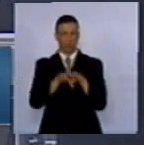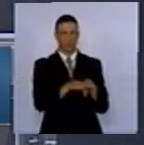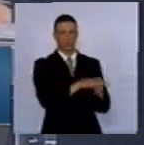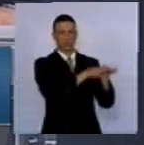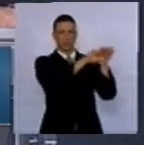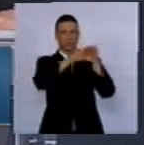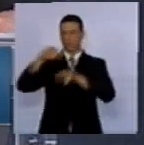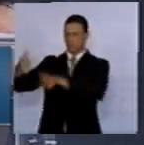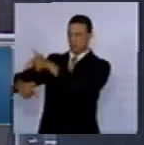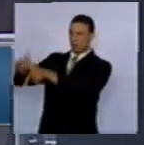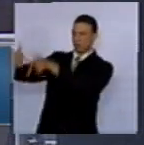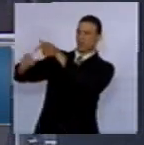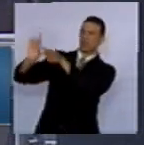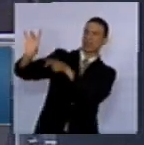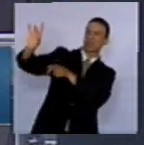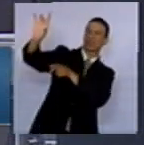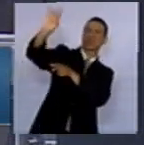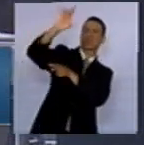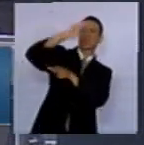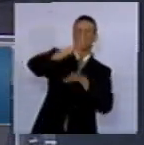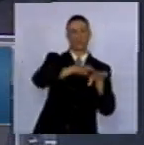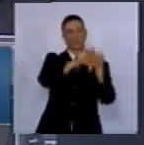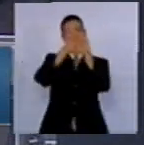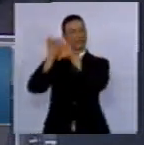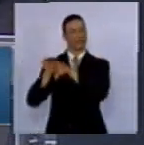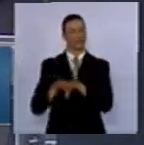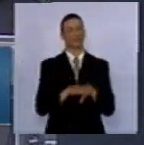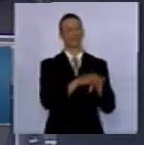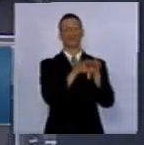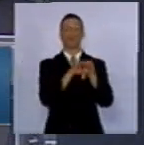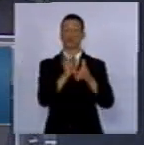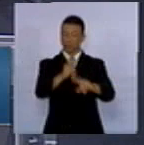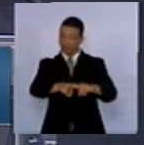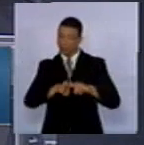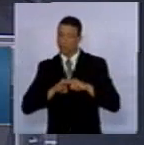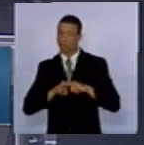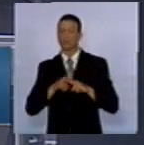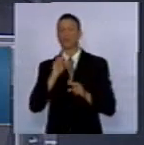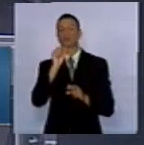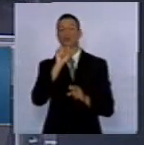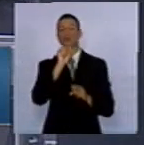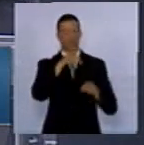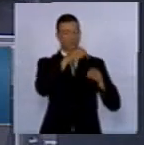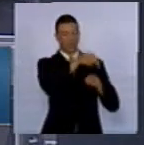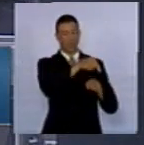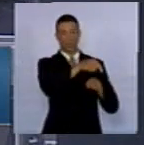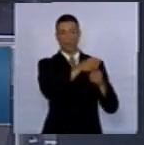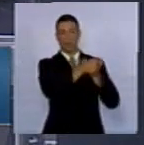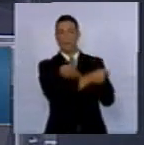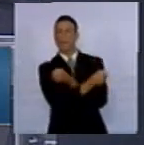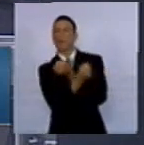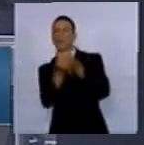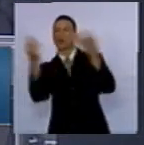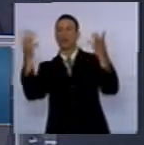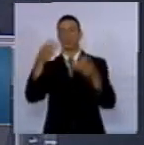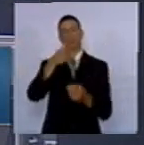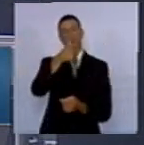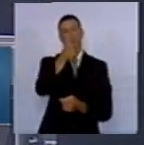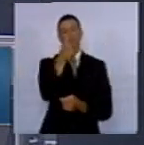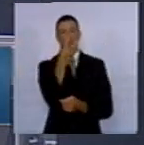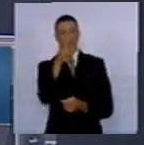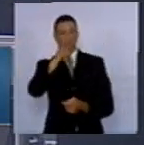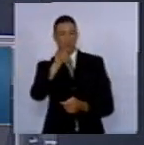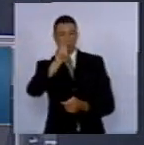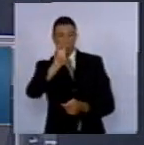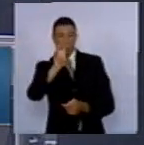os mercados e por isso mesmo e mais eles exportam 13.5 Bilhões de